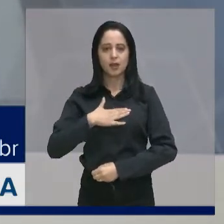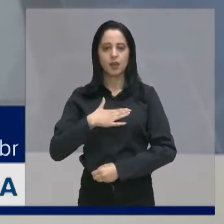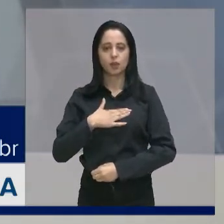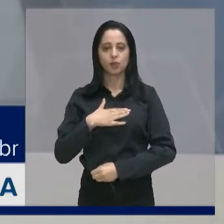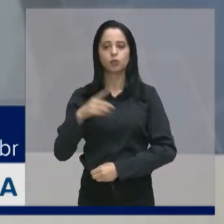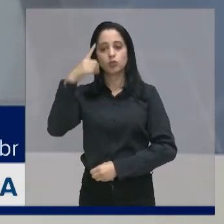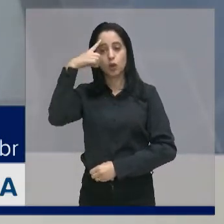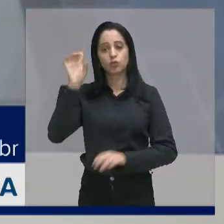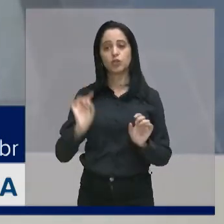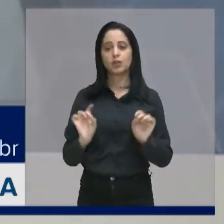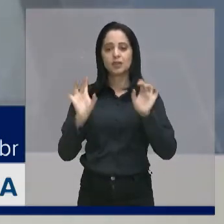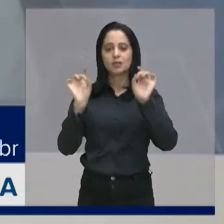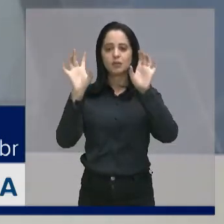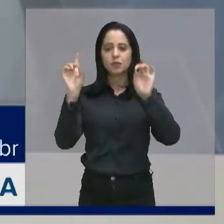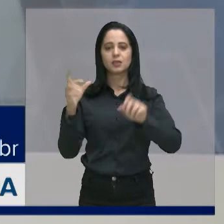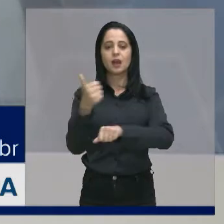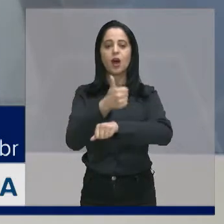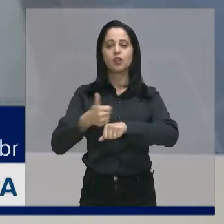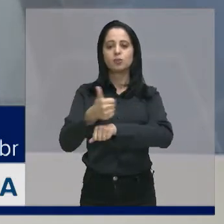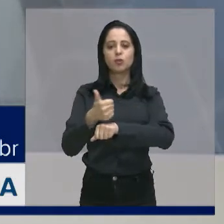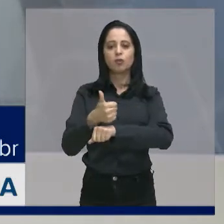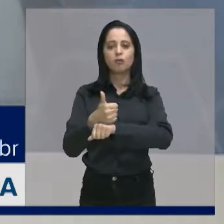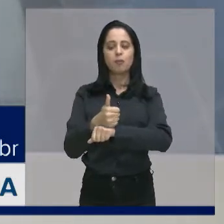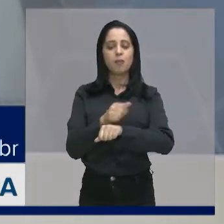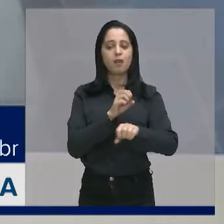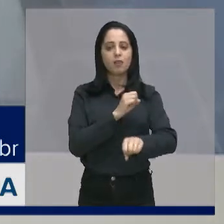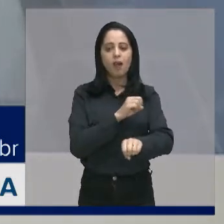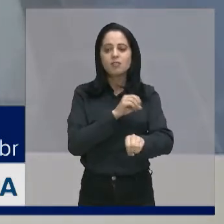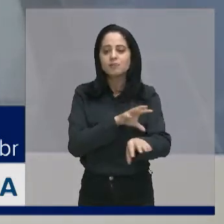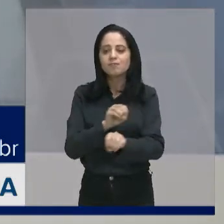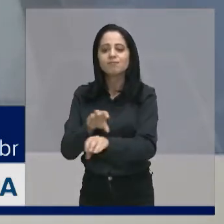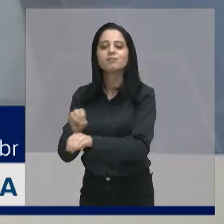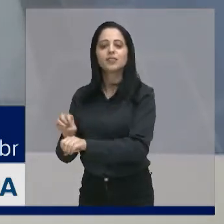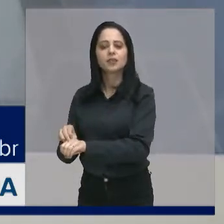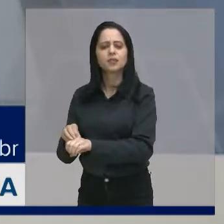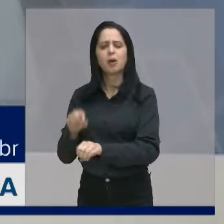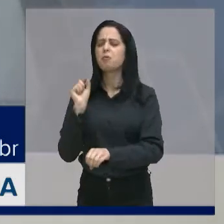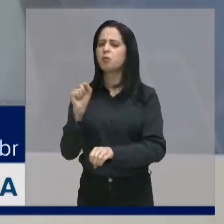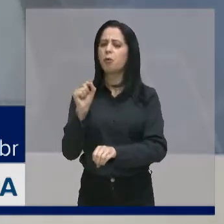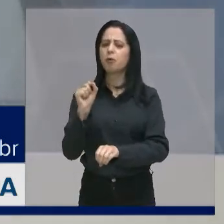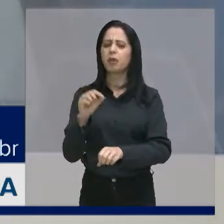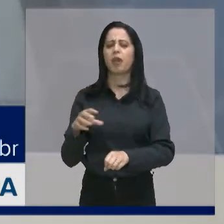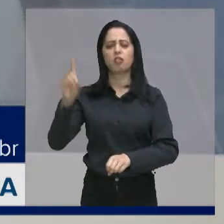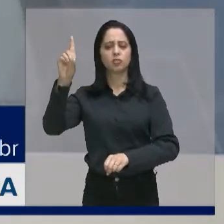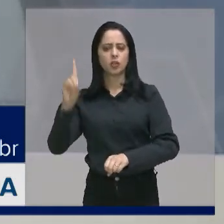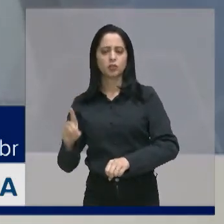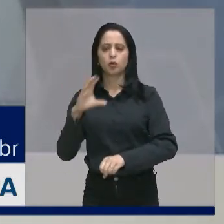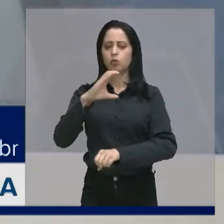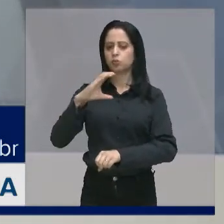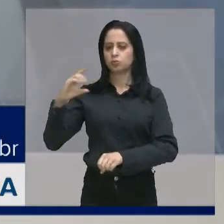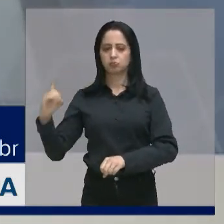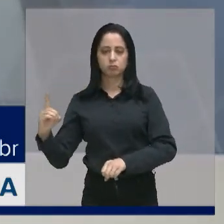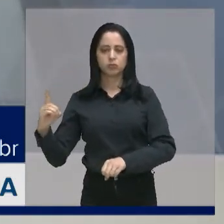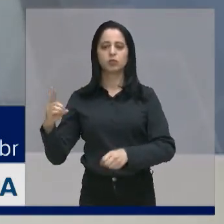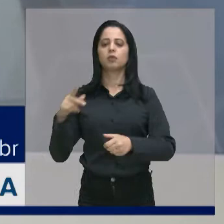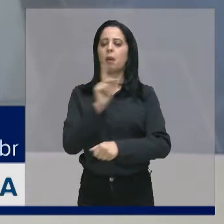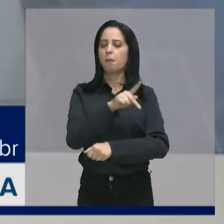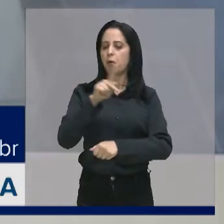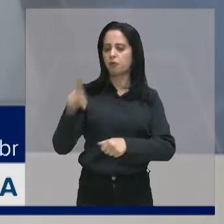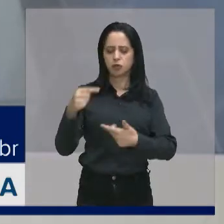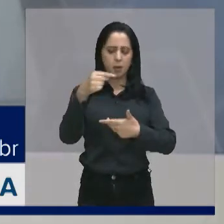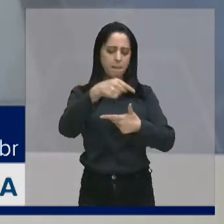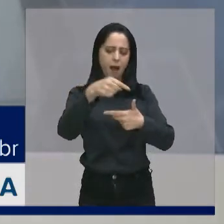da Educação, que compreende todas as pessoas que trabalham na escola, né? Os diretores, coordenadores,